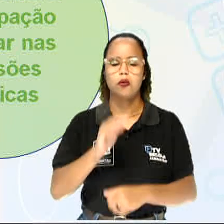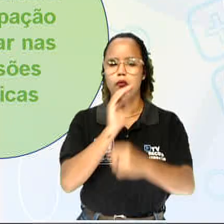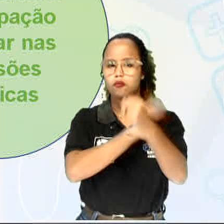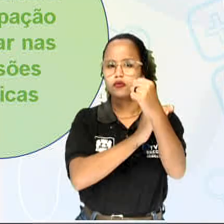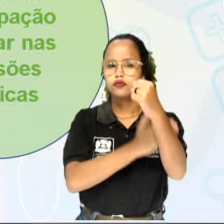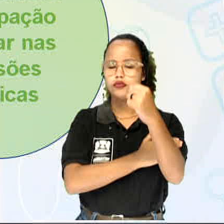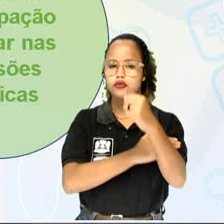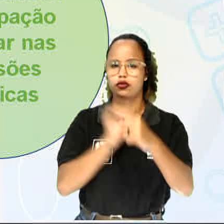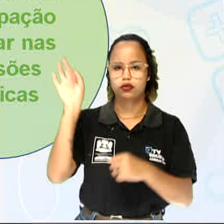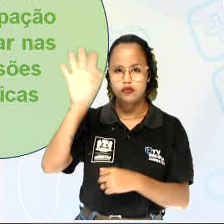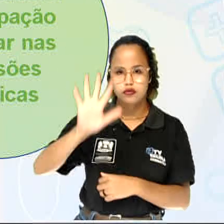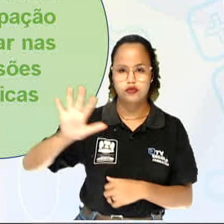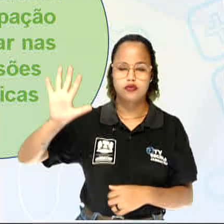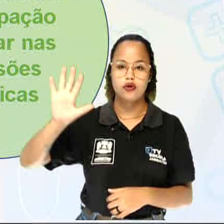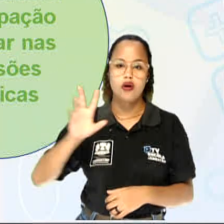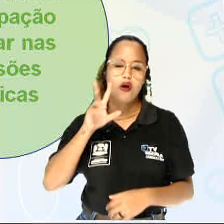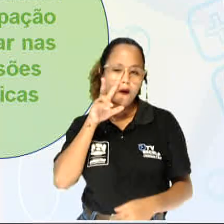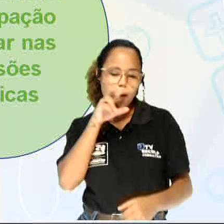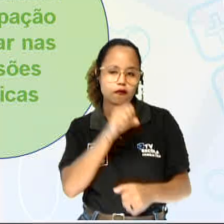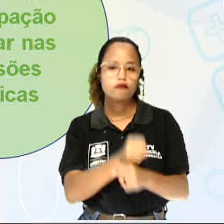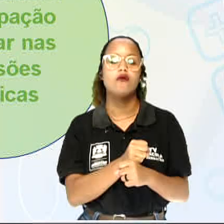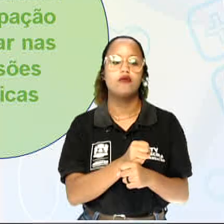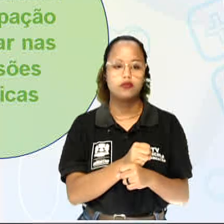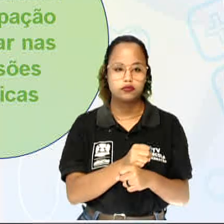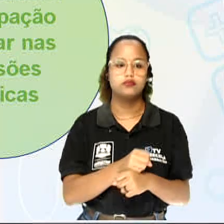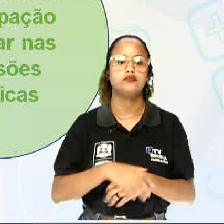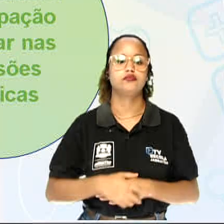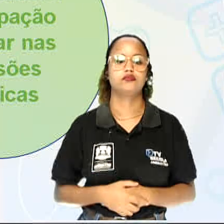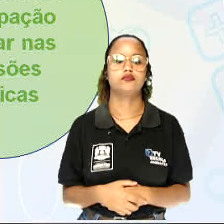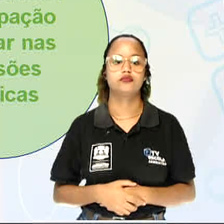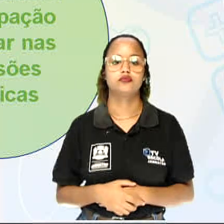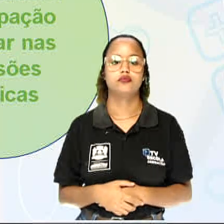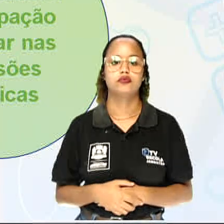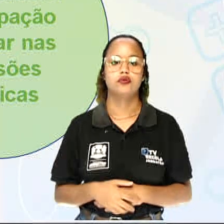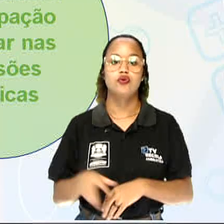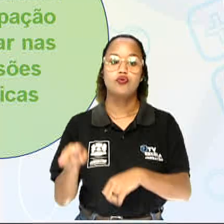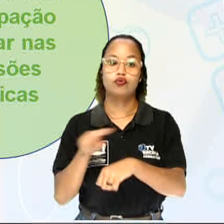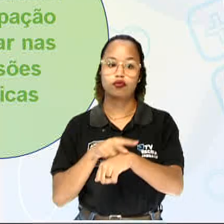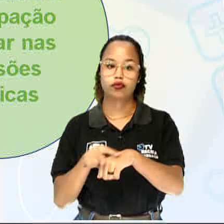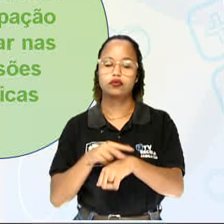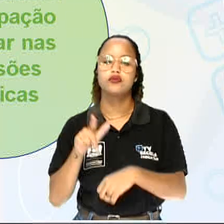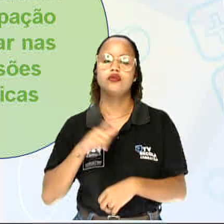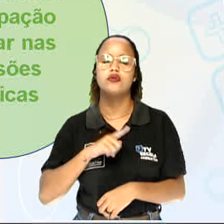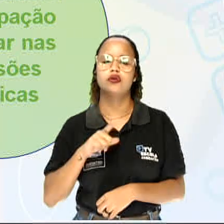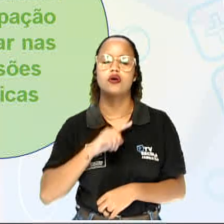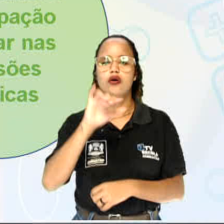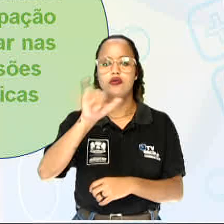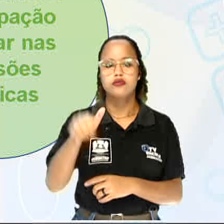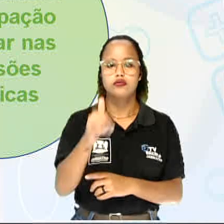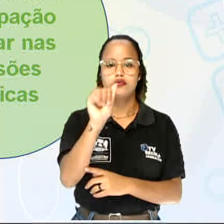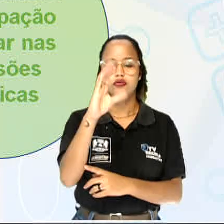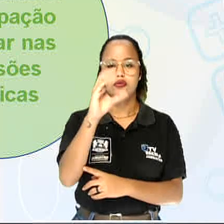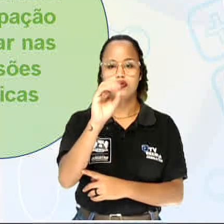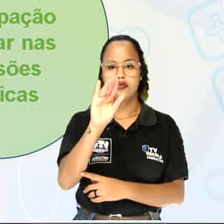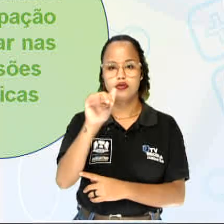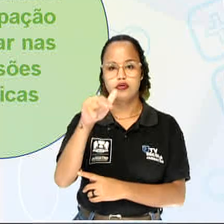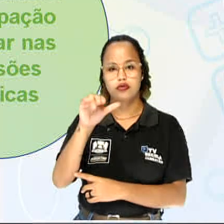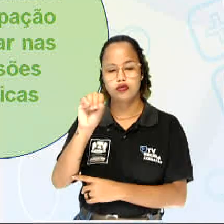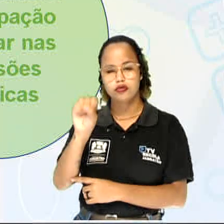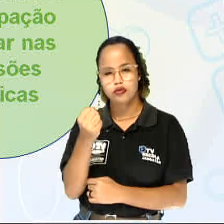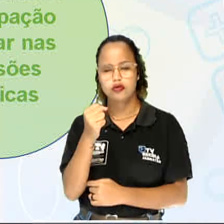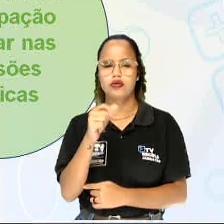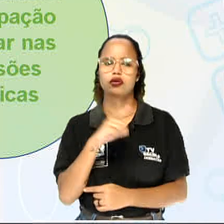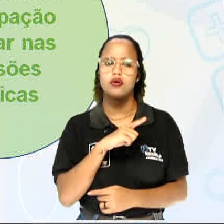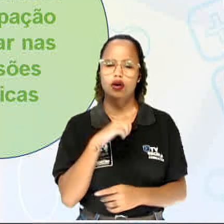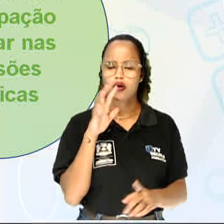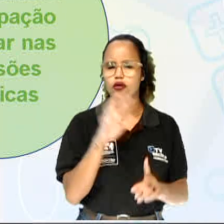e centralizado. E o de verde, os chamados jacobinos, fazendo alusão àqueles